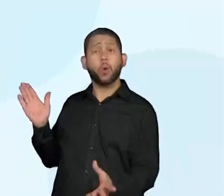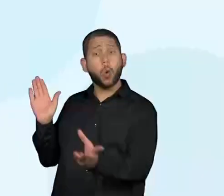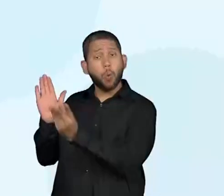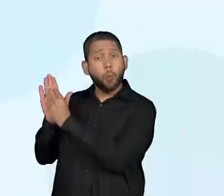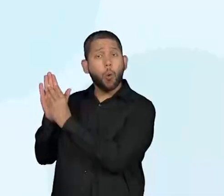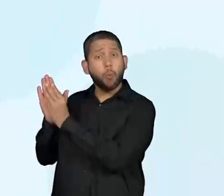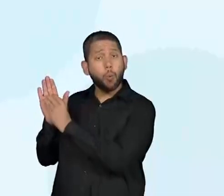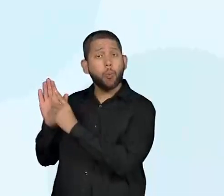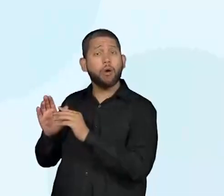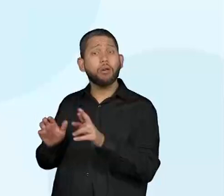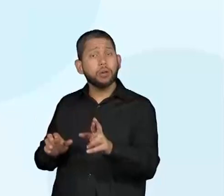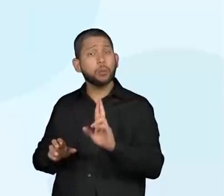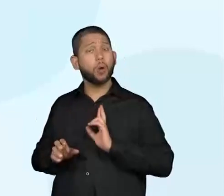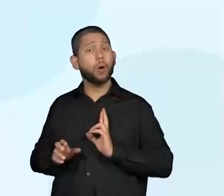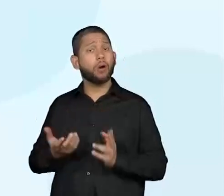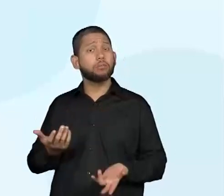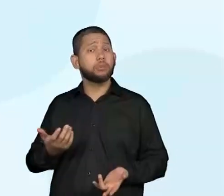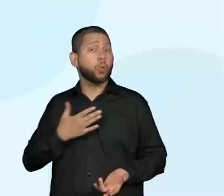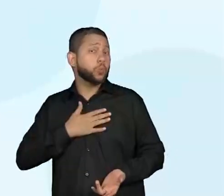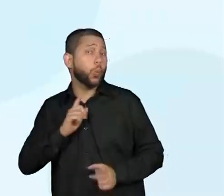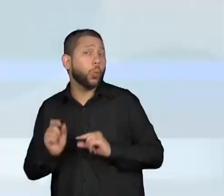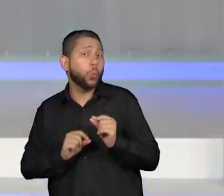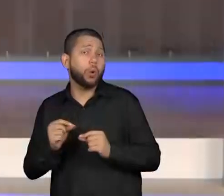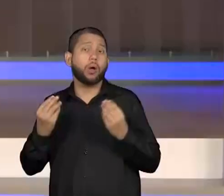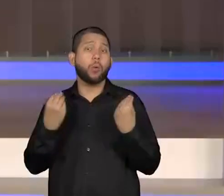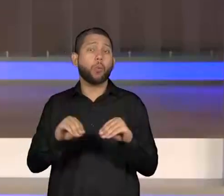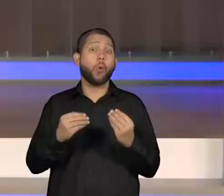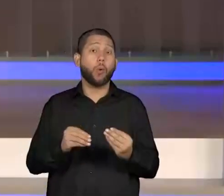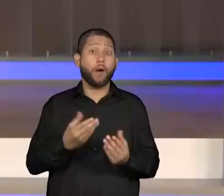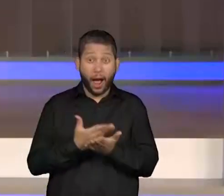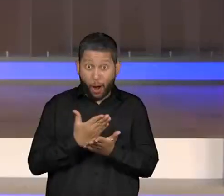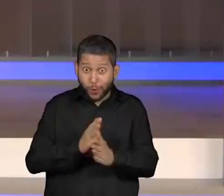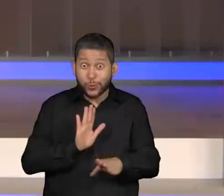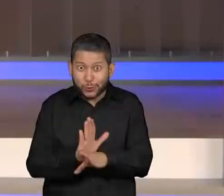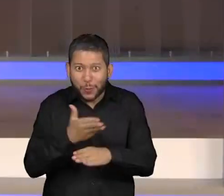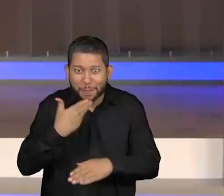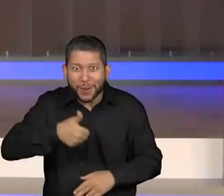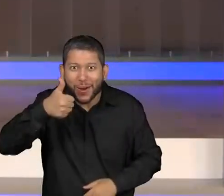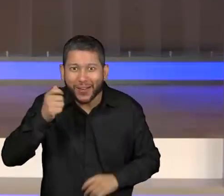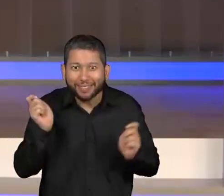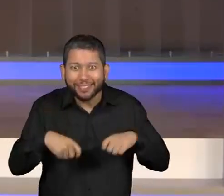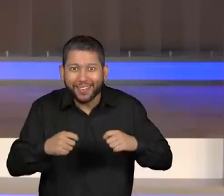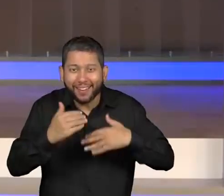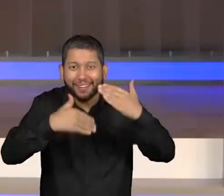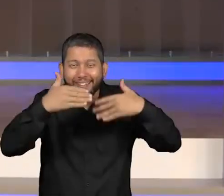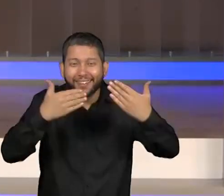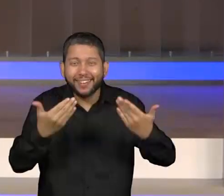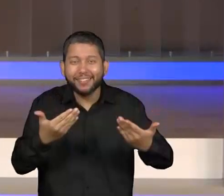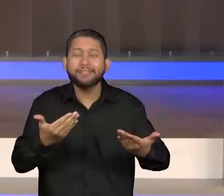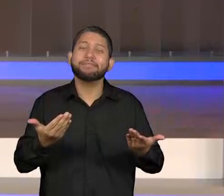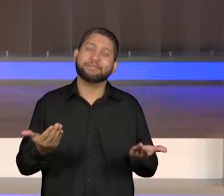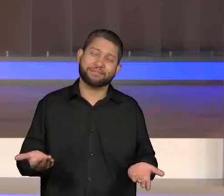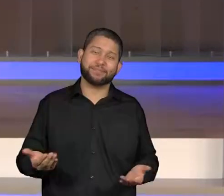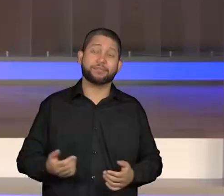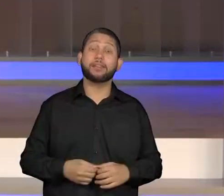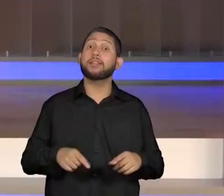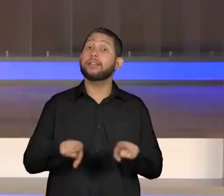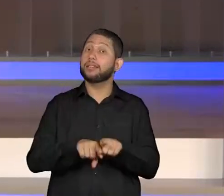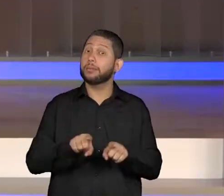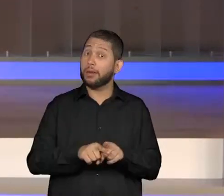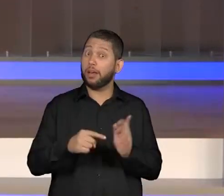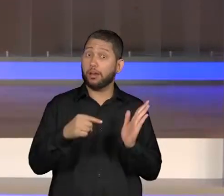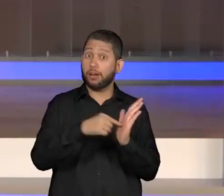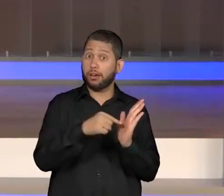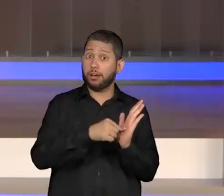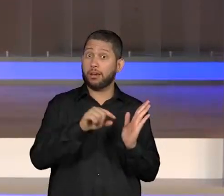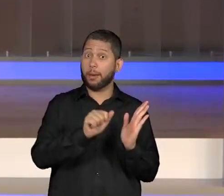respondam, fale o que vocês gostaram, se essa aula contribuiu para o estudo de vocês. E não esqueçam que tem as